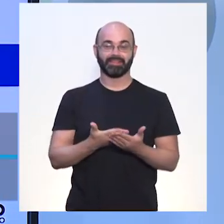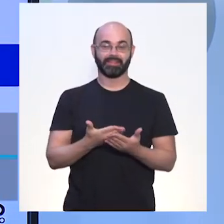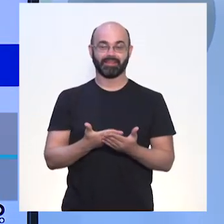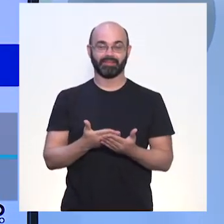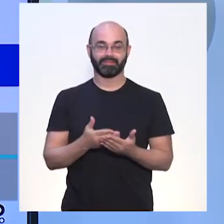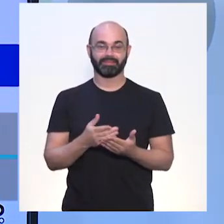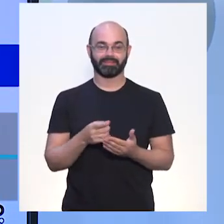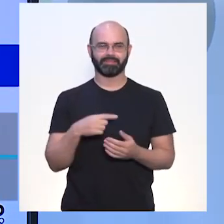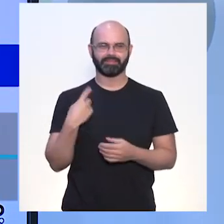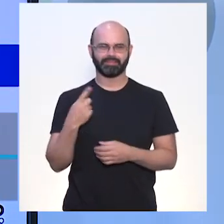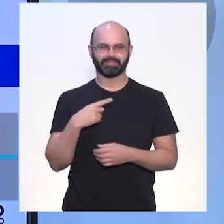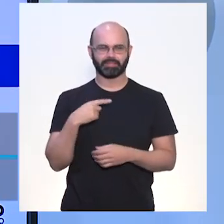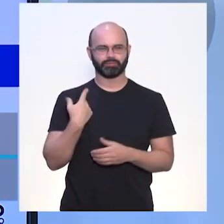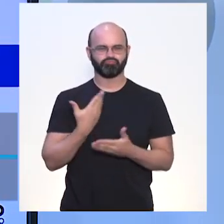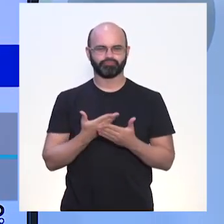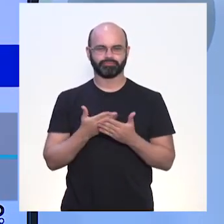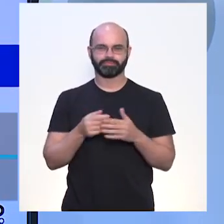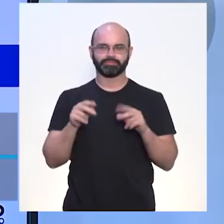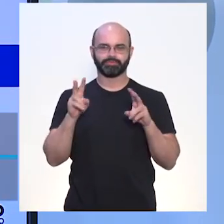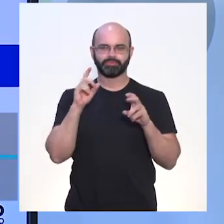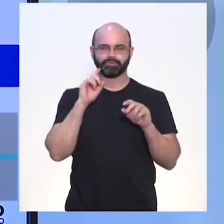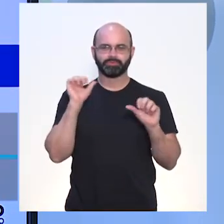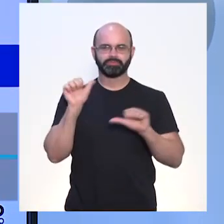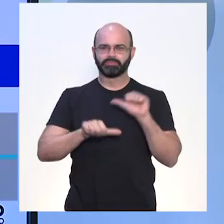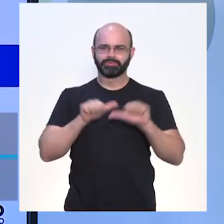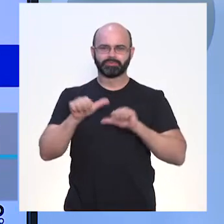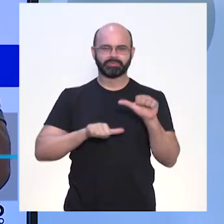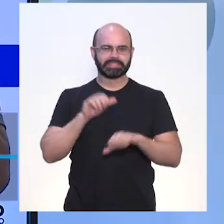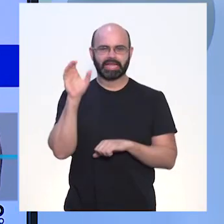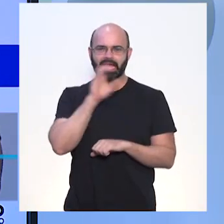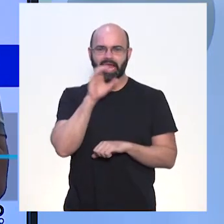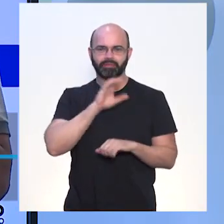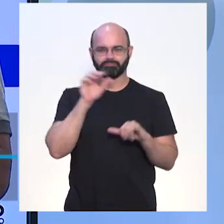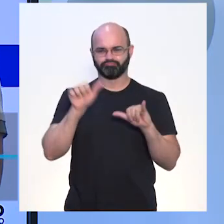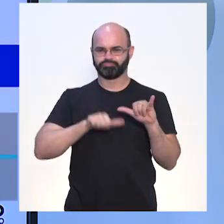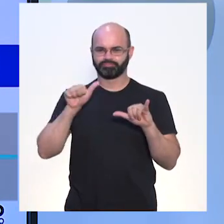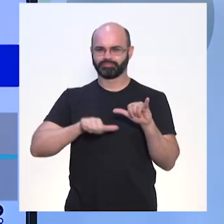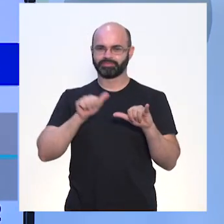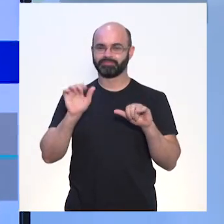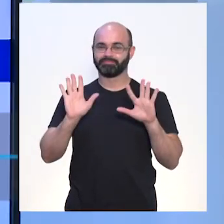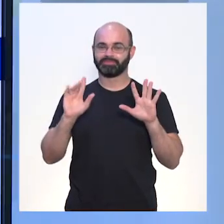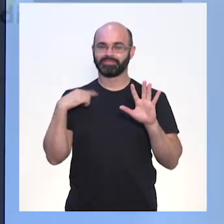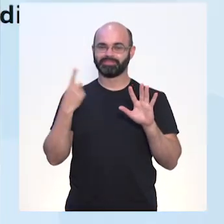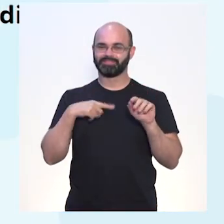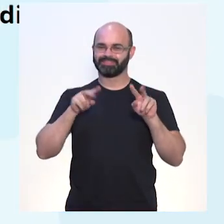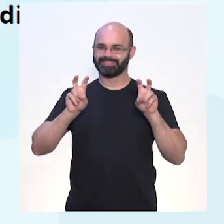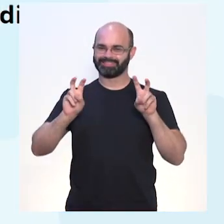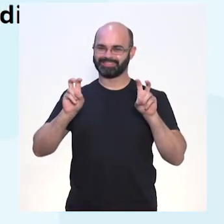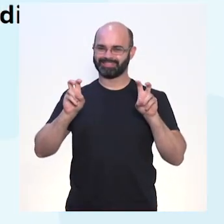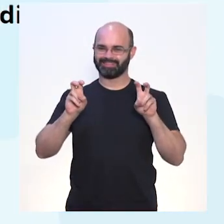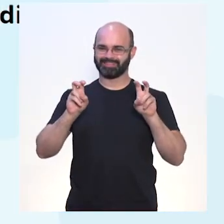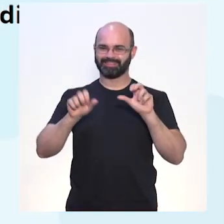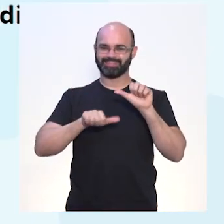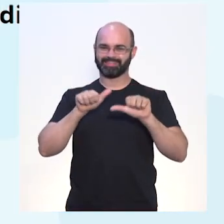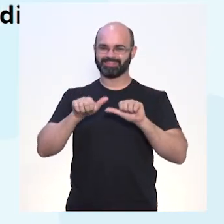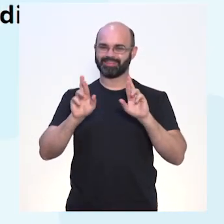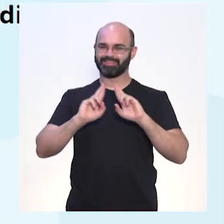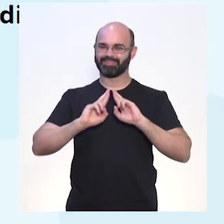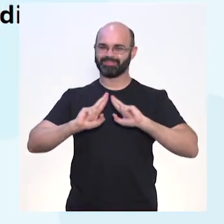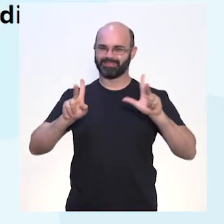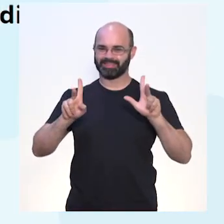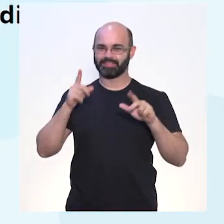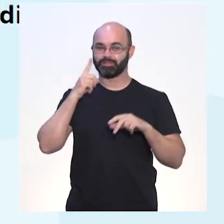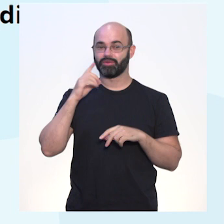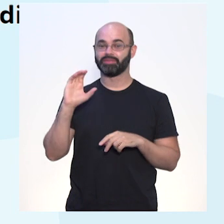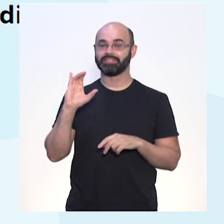nas transformações. Mas agora nós vamos com um nome mais bonitinho para a aula. Você reparou o nome dessa aula? Olha o nome da aula: